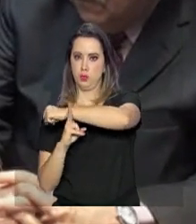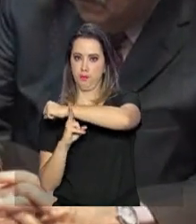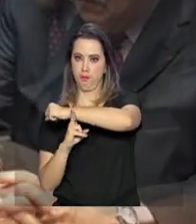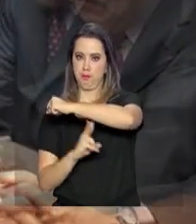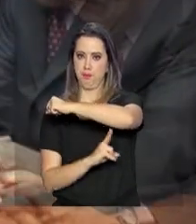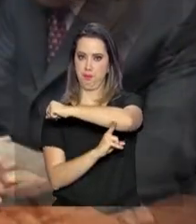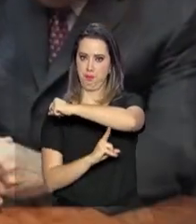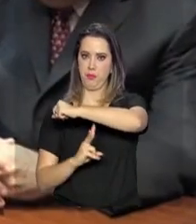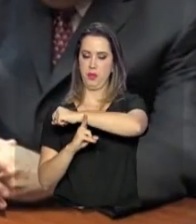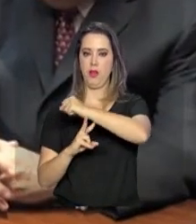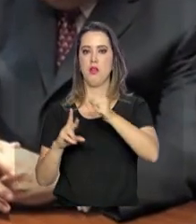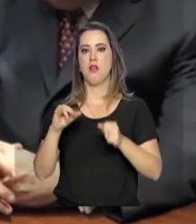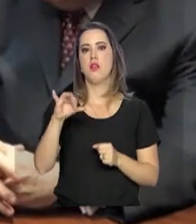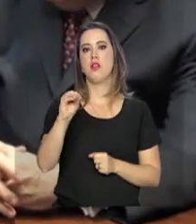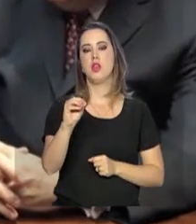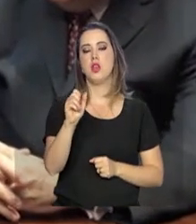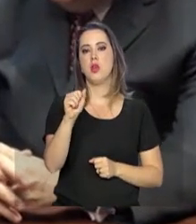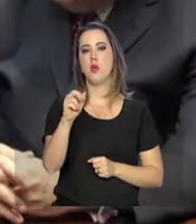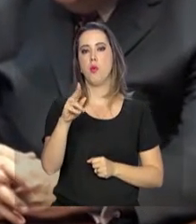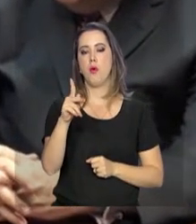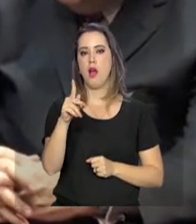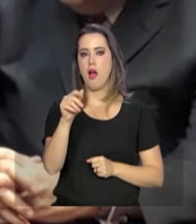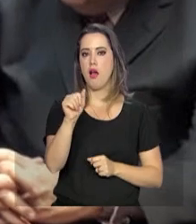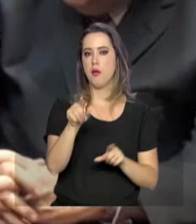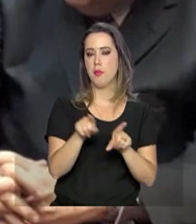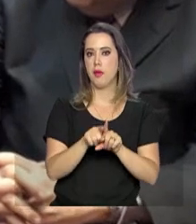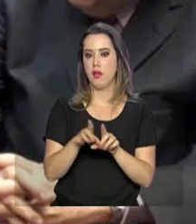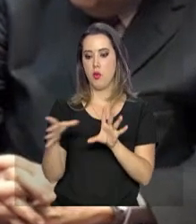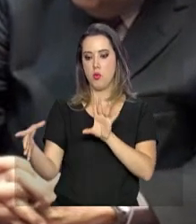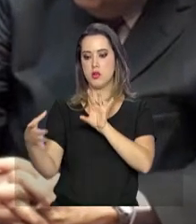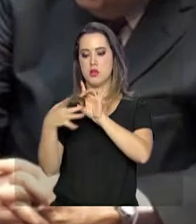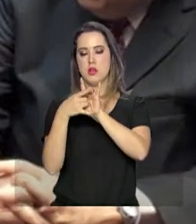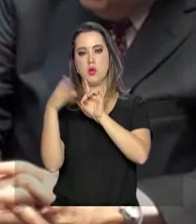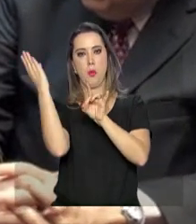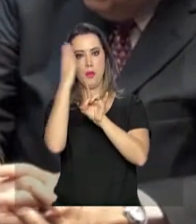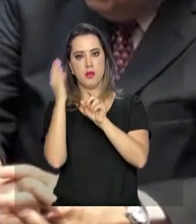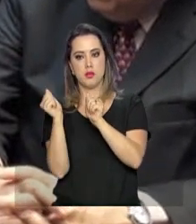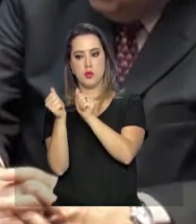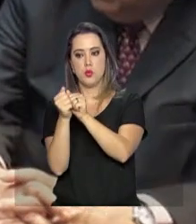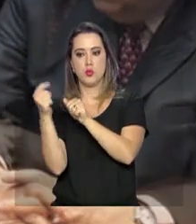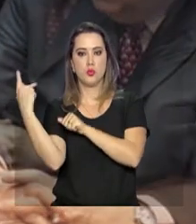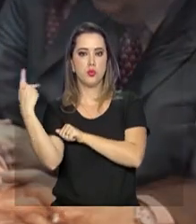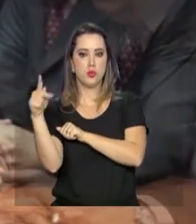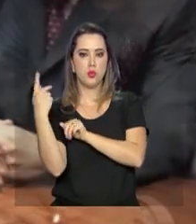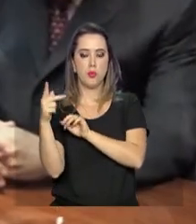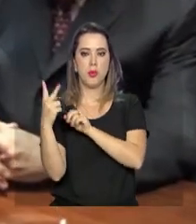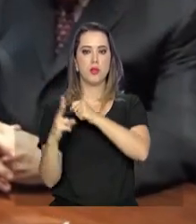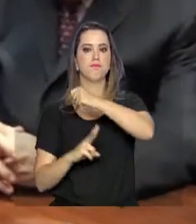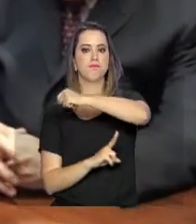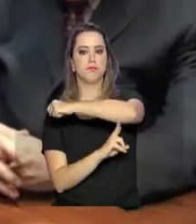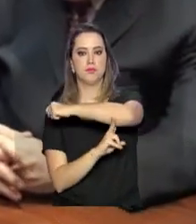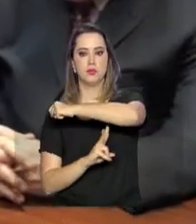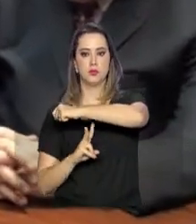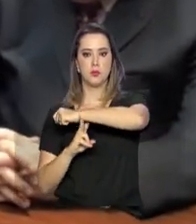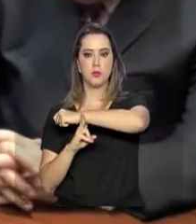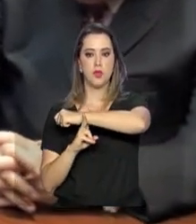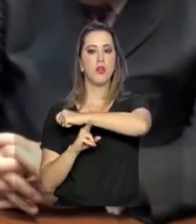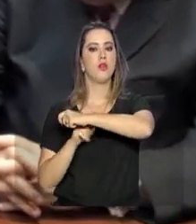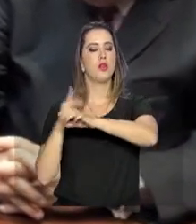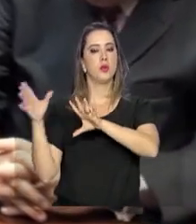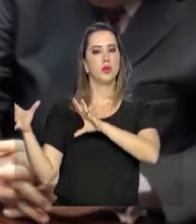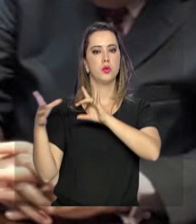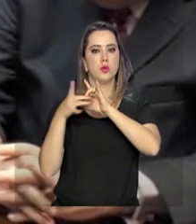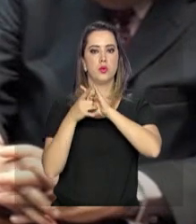ponte vai ligar o município de porto murtinho no brasil eo distrito de são lázaro no paraguai o empreendimento vai tornar possível a conexão